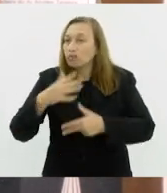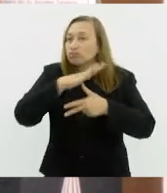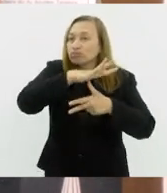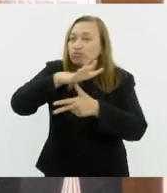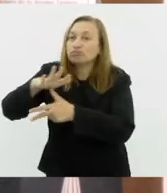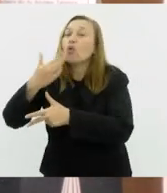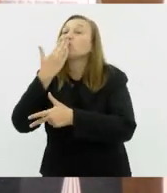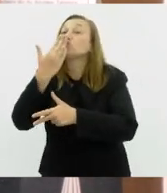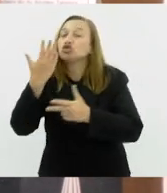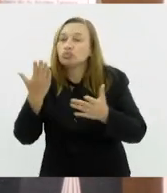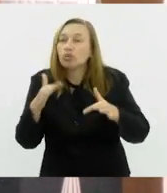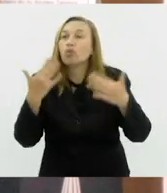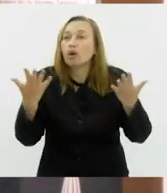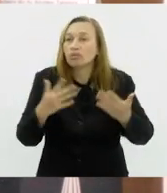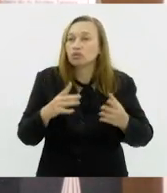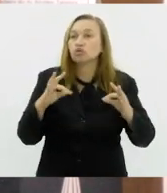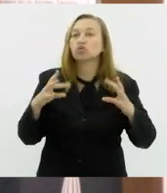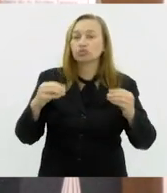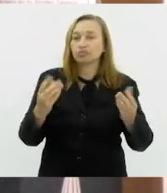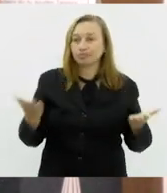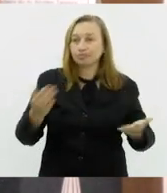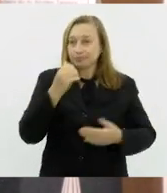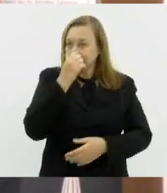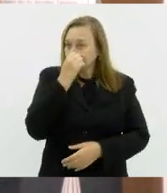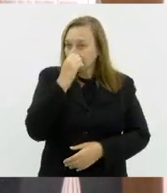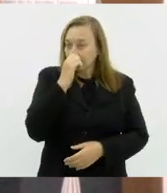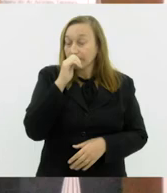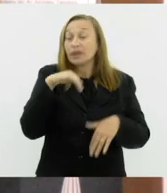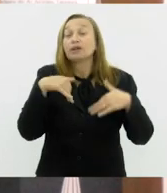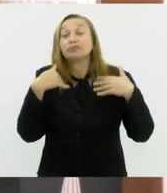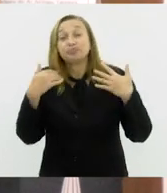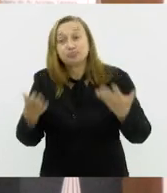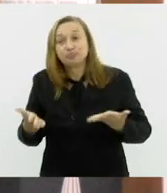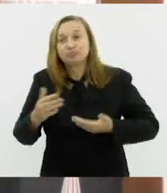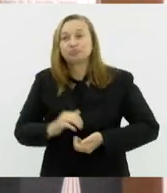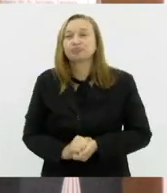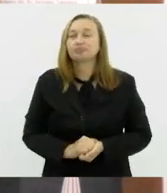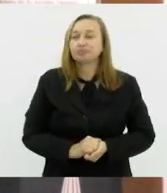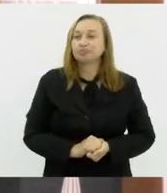o transponder diz isso tudo. Então,